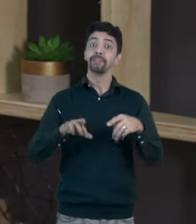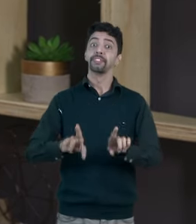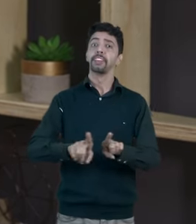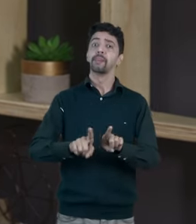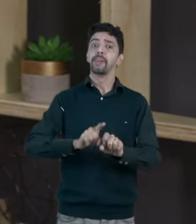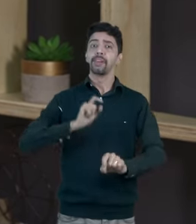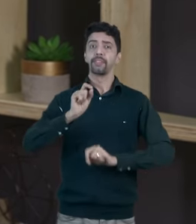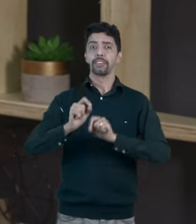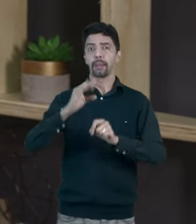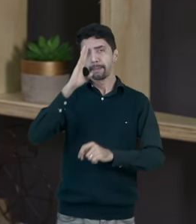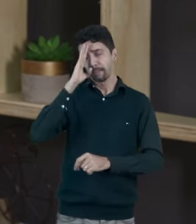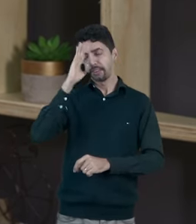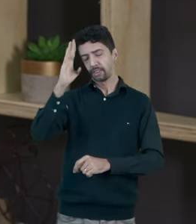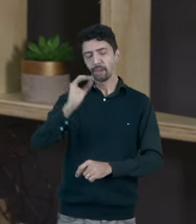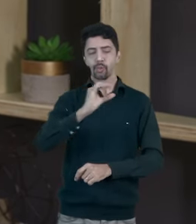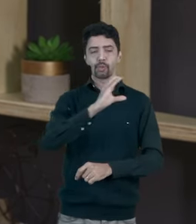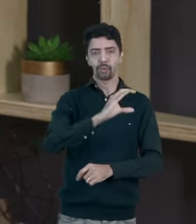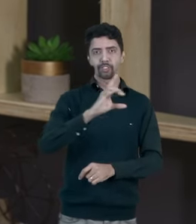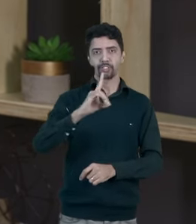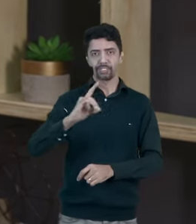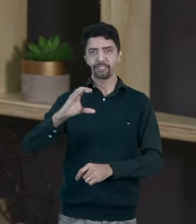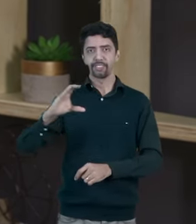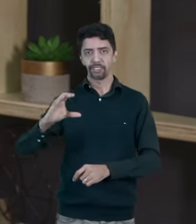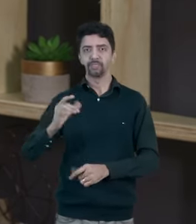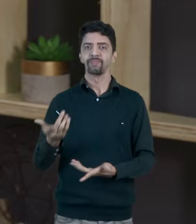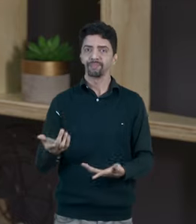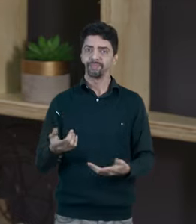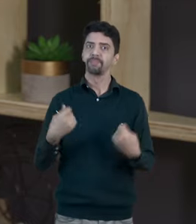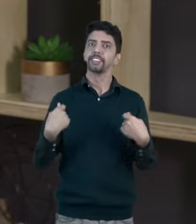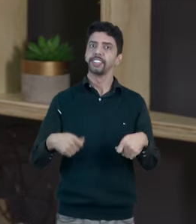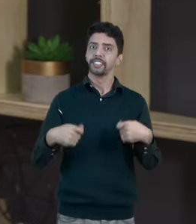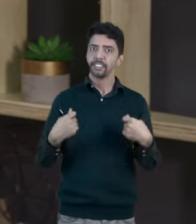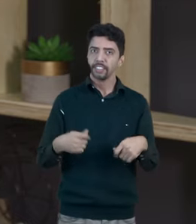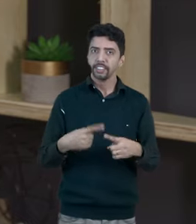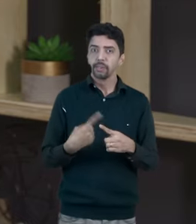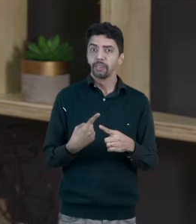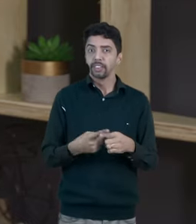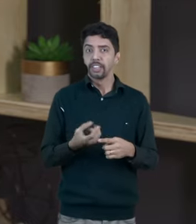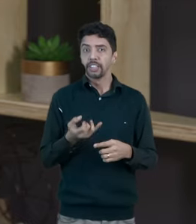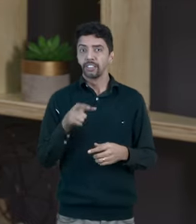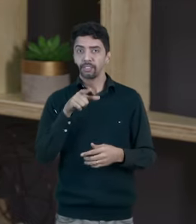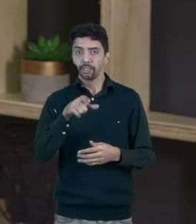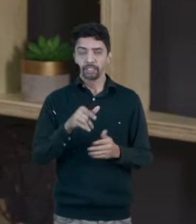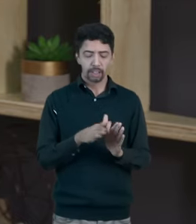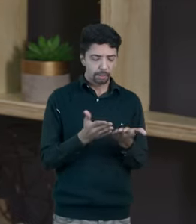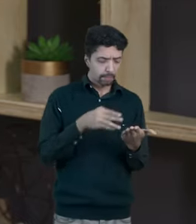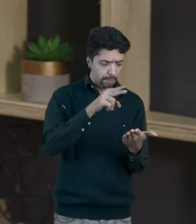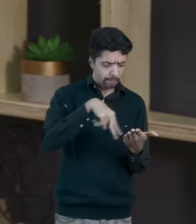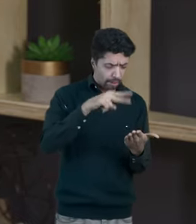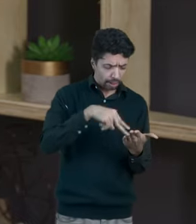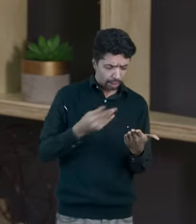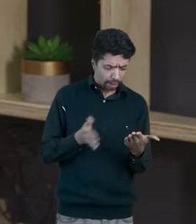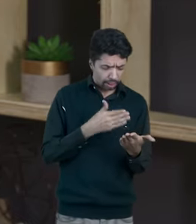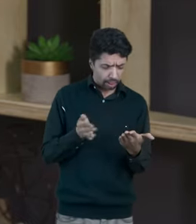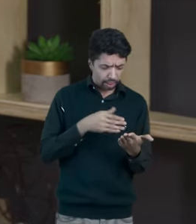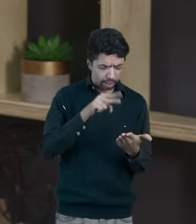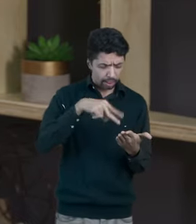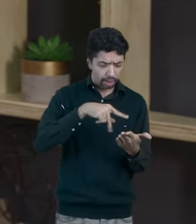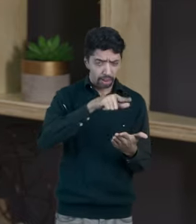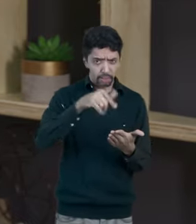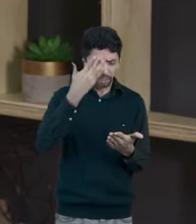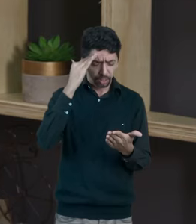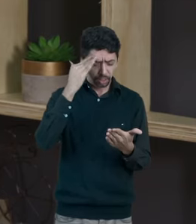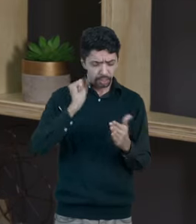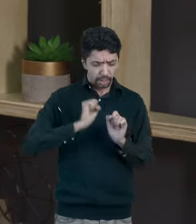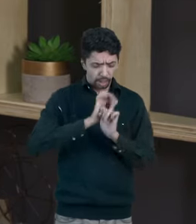e principalmente o código a mesa consumidor que se você pelo você